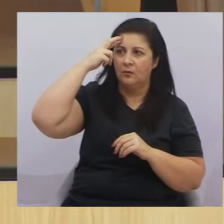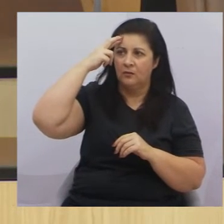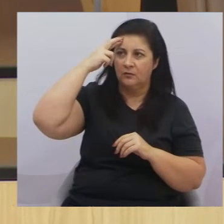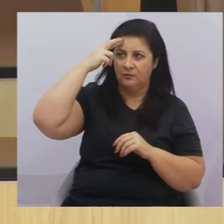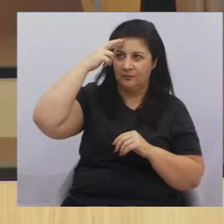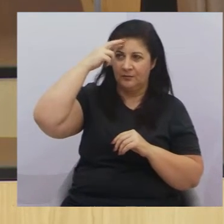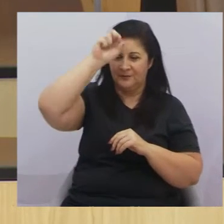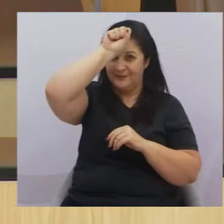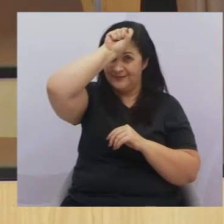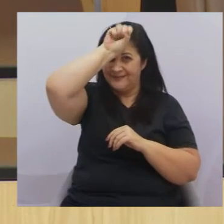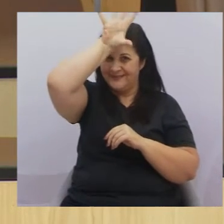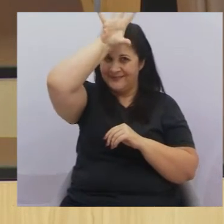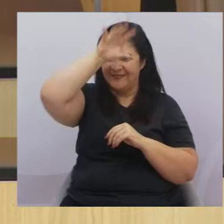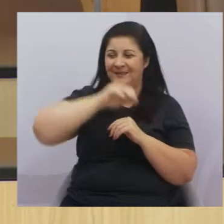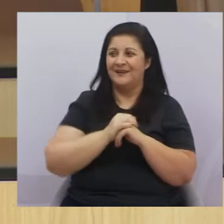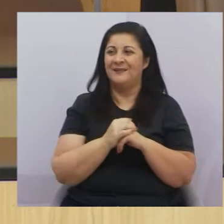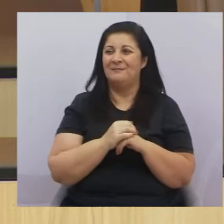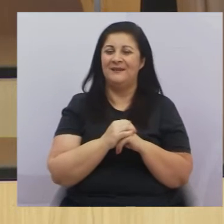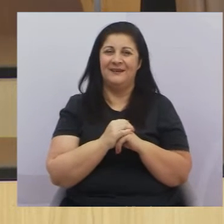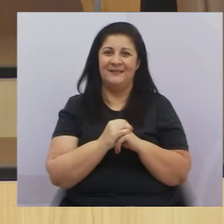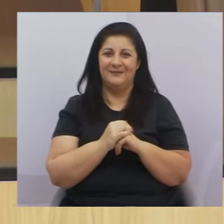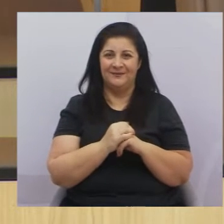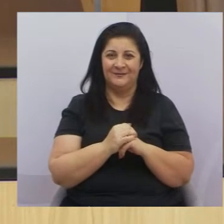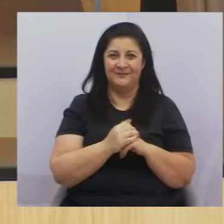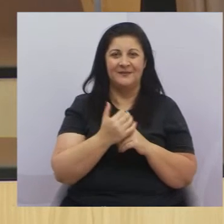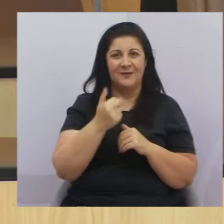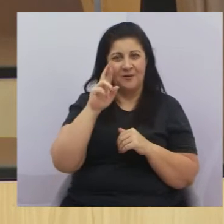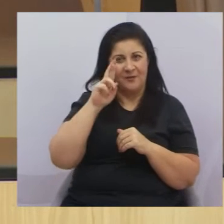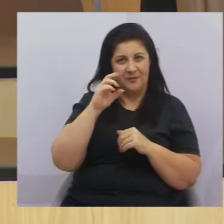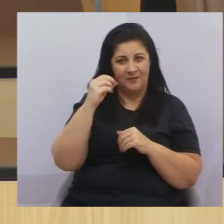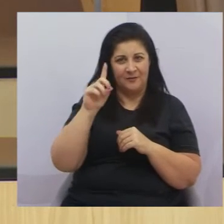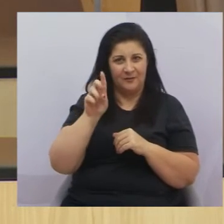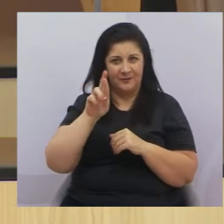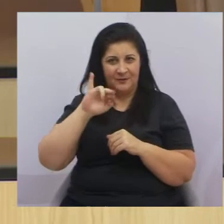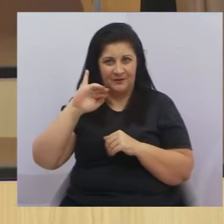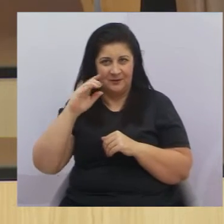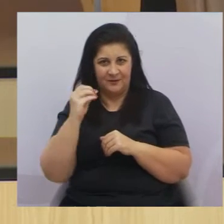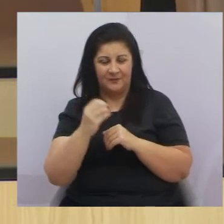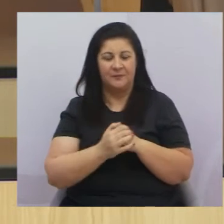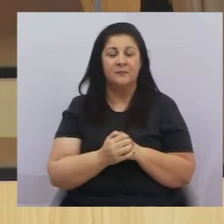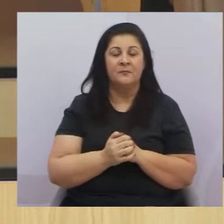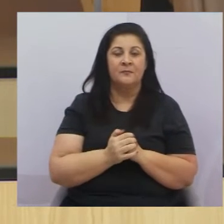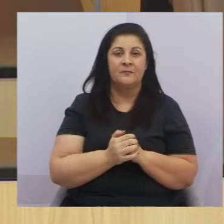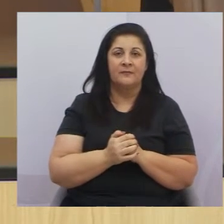Requerimento 354 ao DR, Departamento de Estrada e Rodais do Estado de São Paulo,